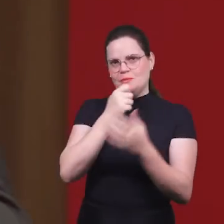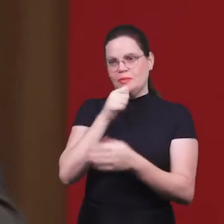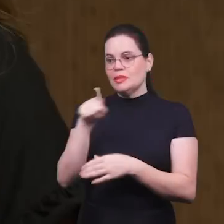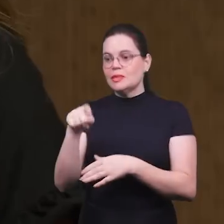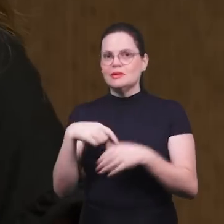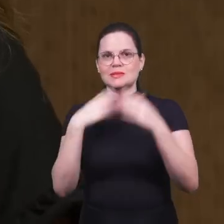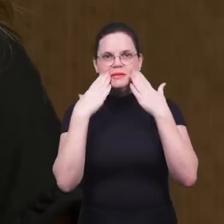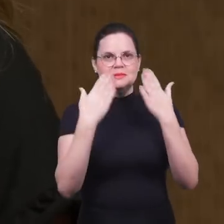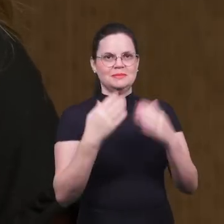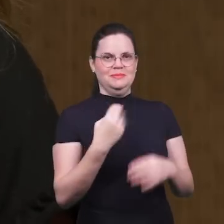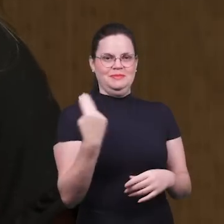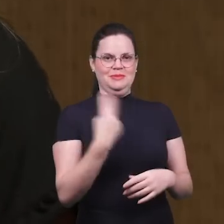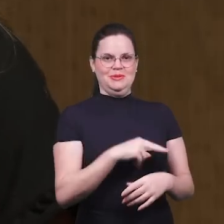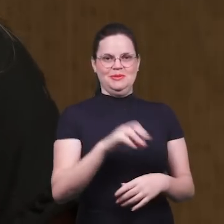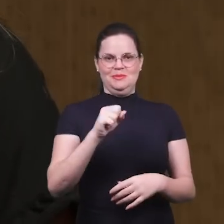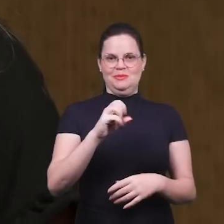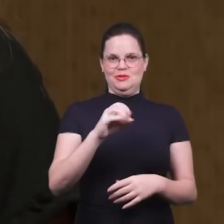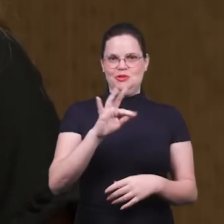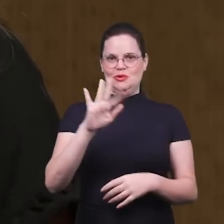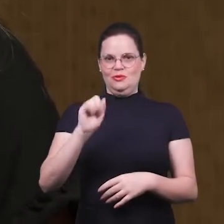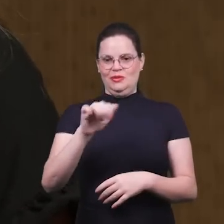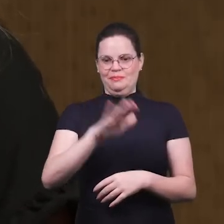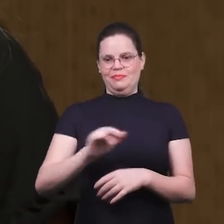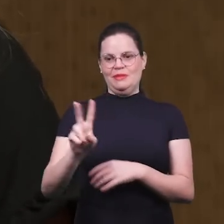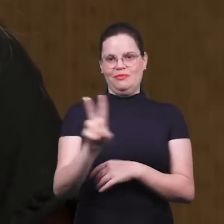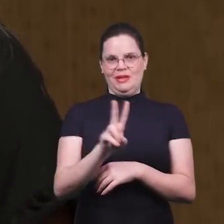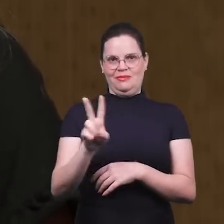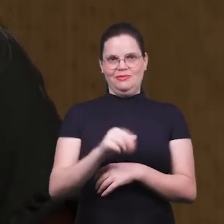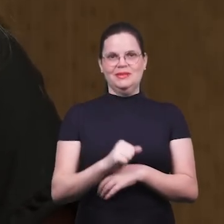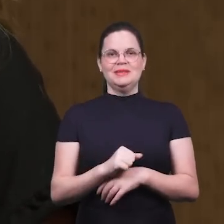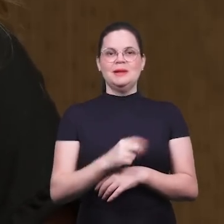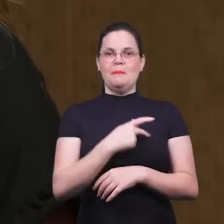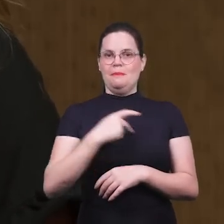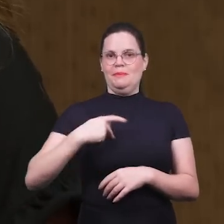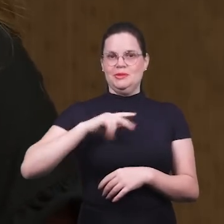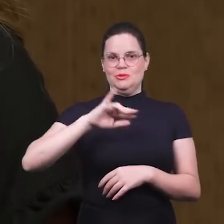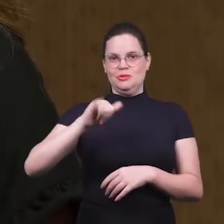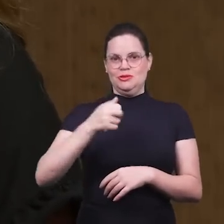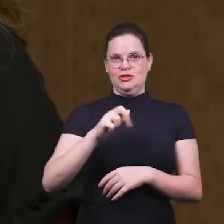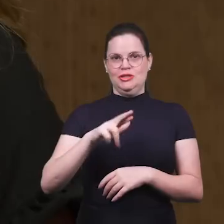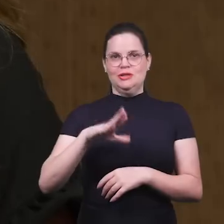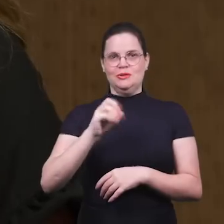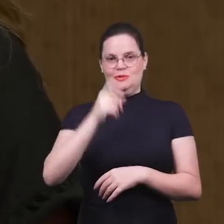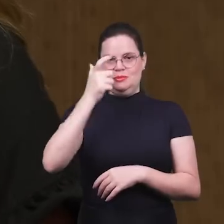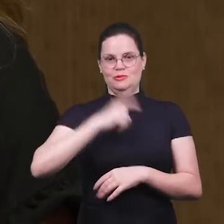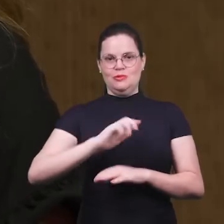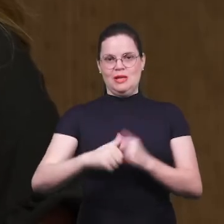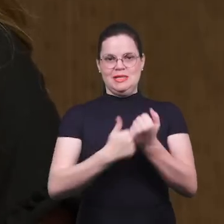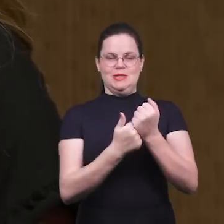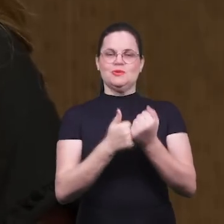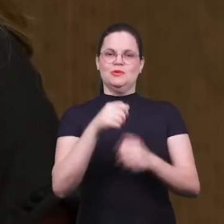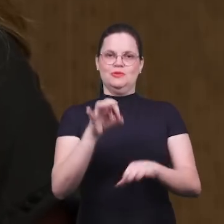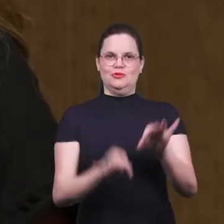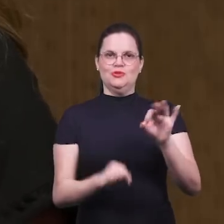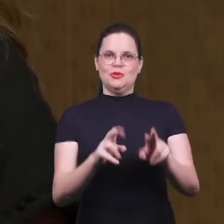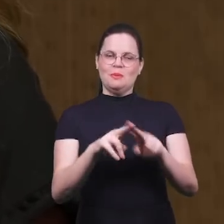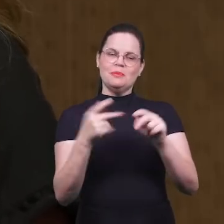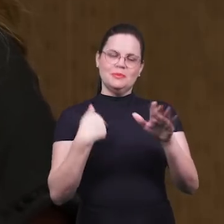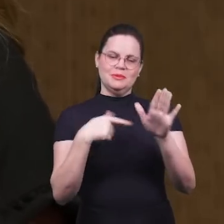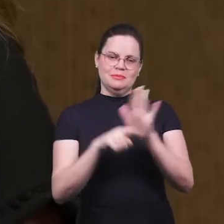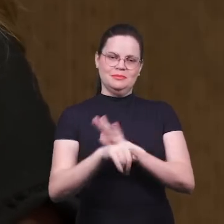apresente. Meu nome é Sofia, sou da região de Vila Velha, Vila Velha 1, pastor Jerônimo, e eu sou assessora jurídica. Aí por isso que eu fiz essa